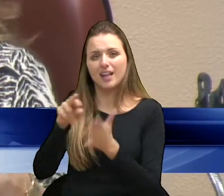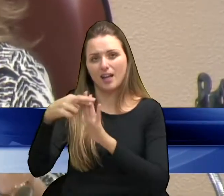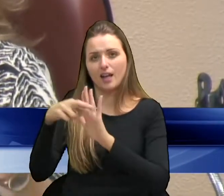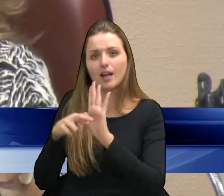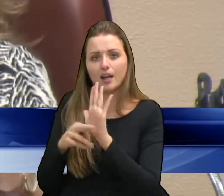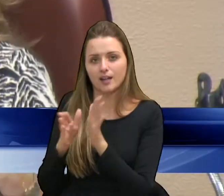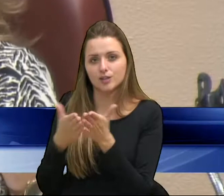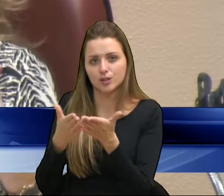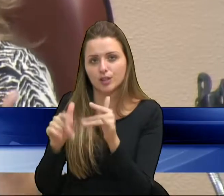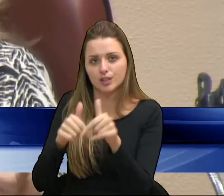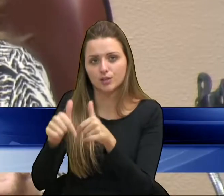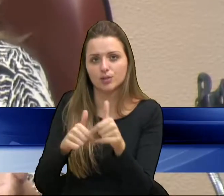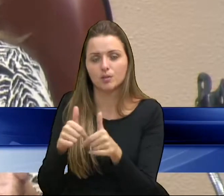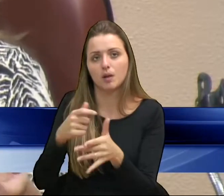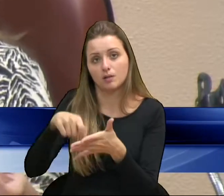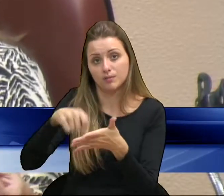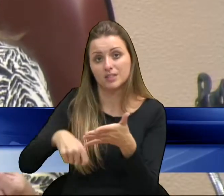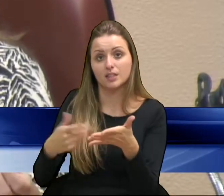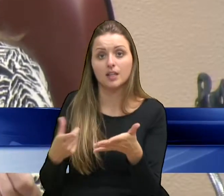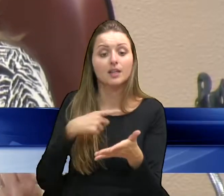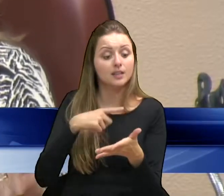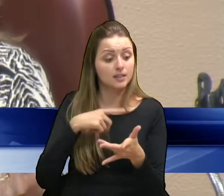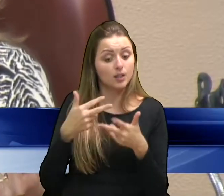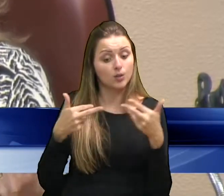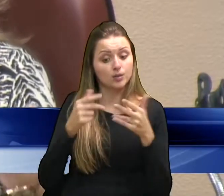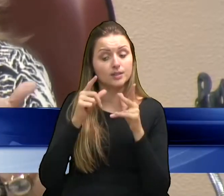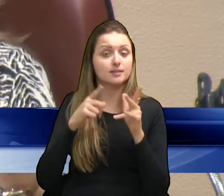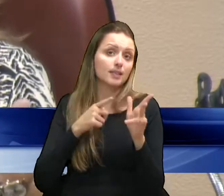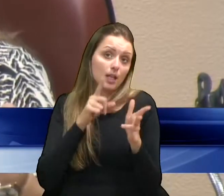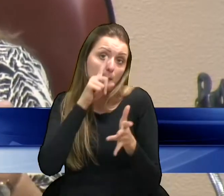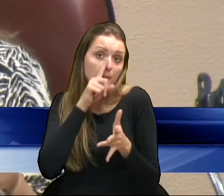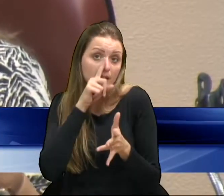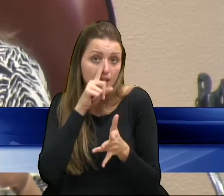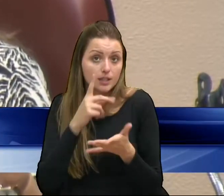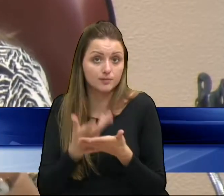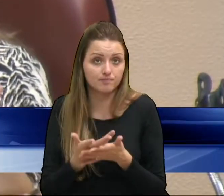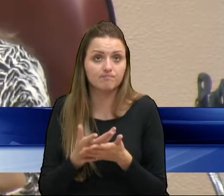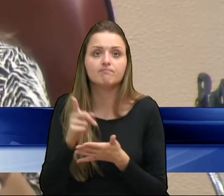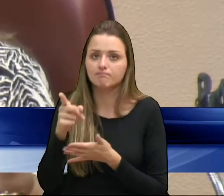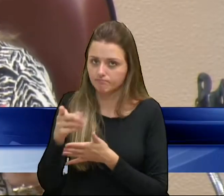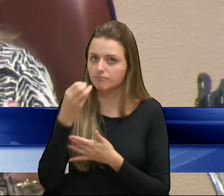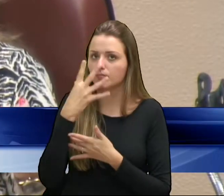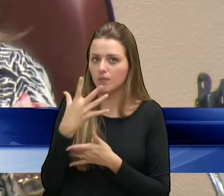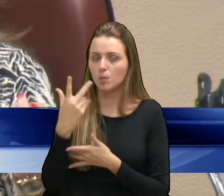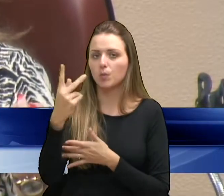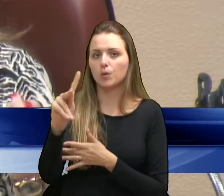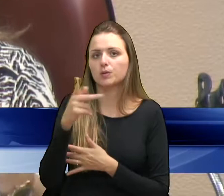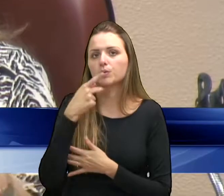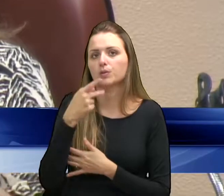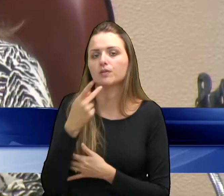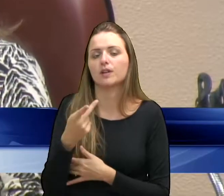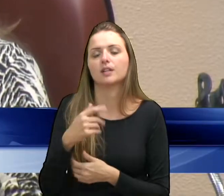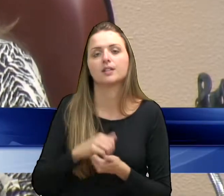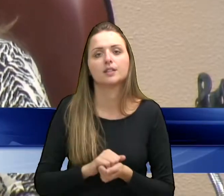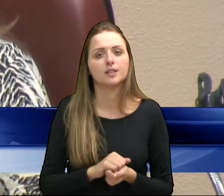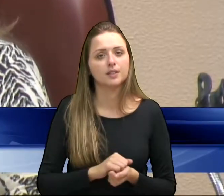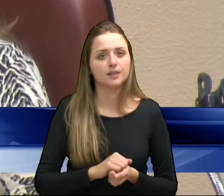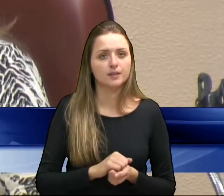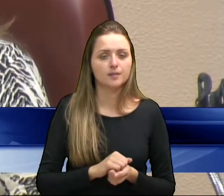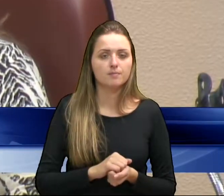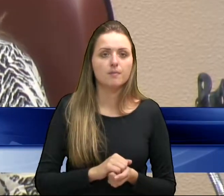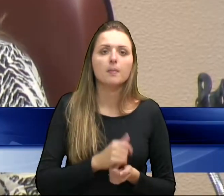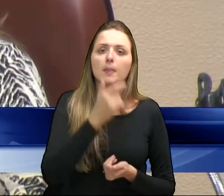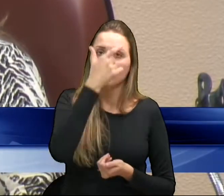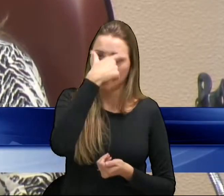sabe que essas coisas também têm riscos, né? Então, bom, acho que bem contemplado a questão do consórcio. Eu